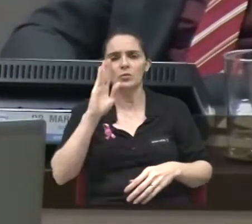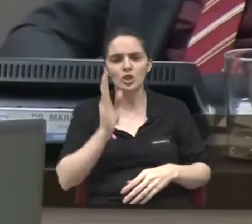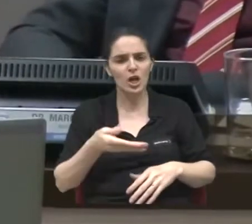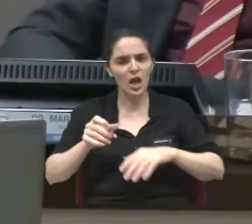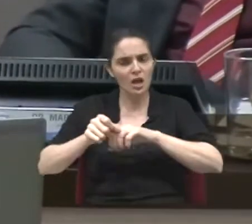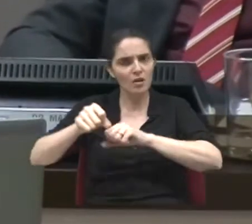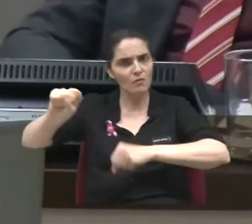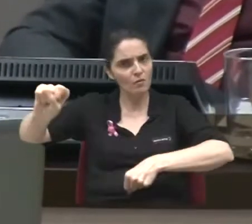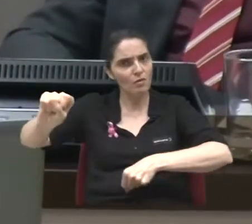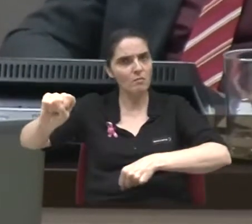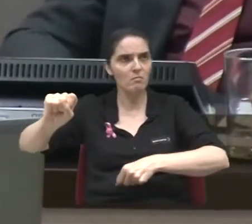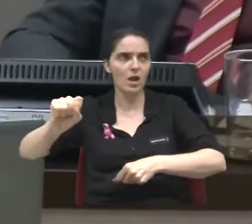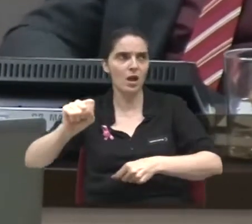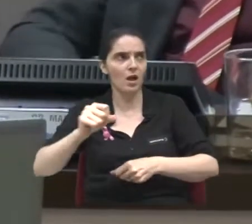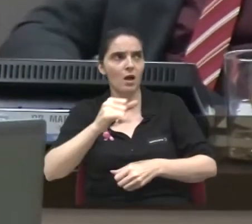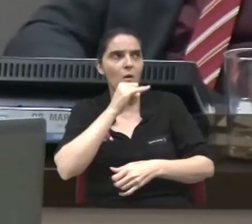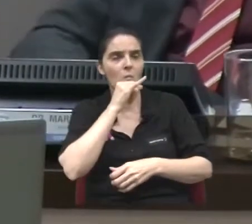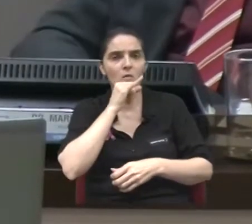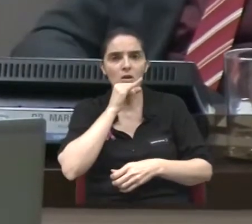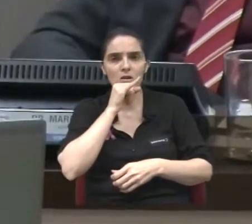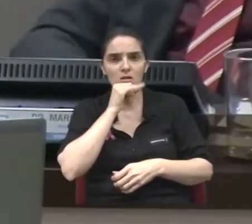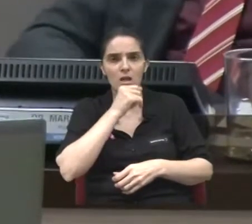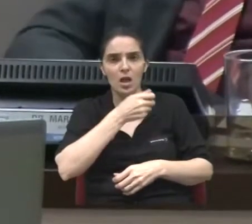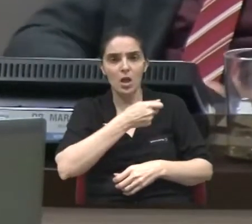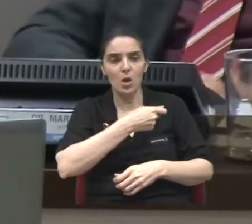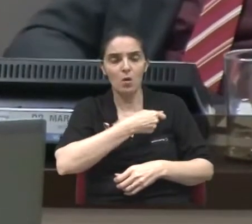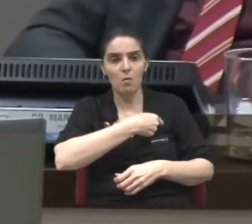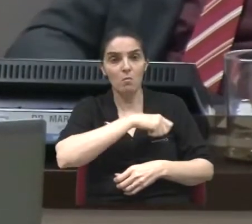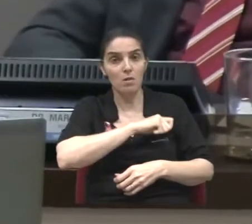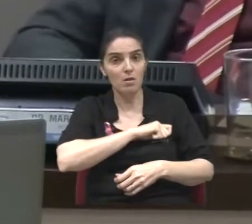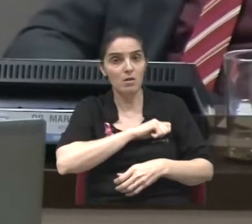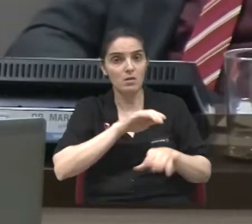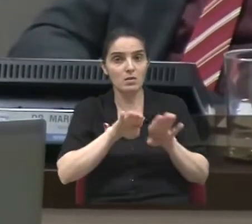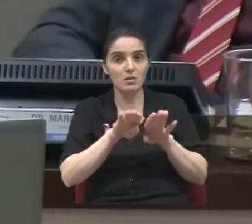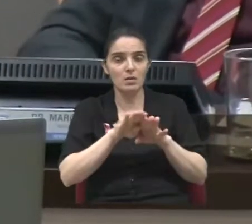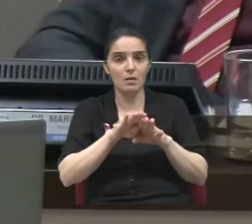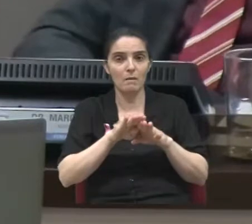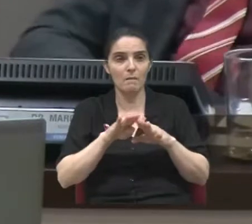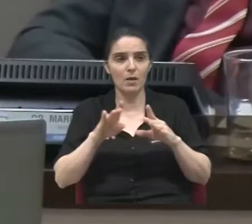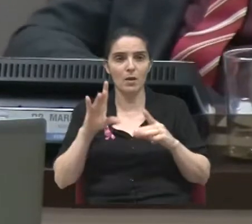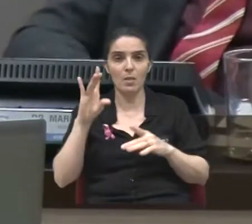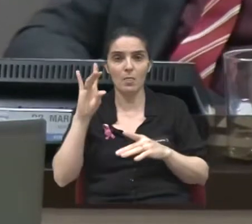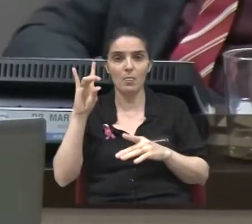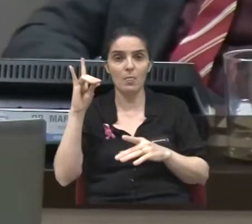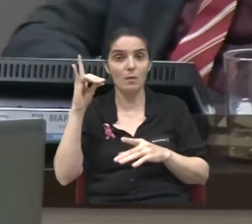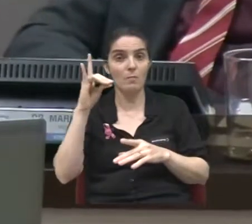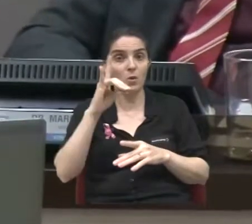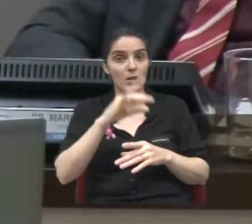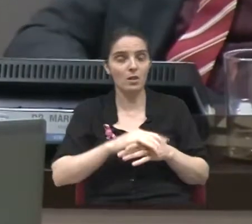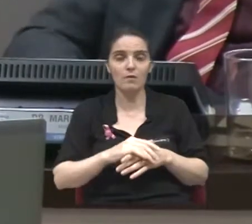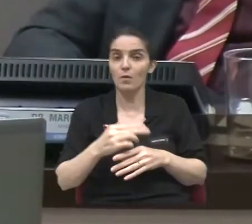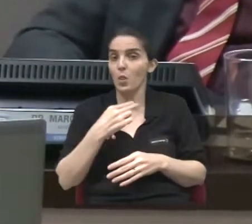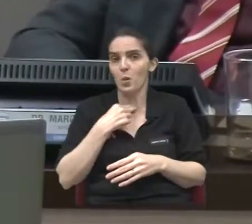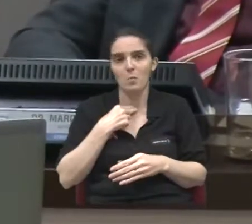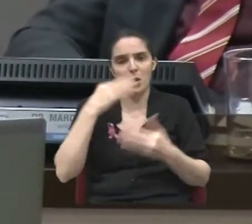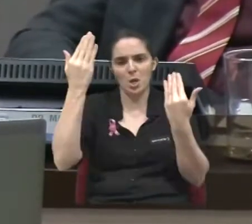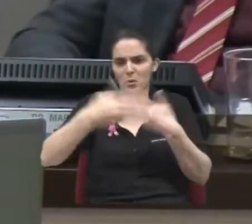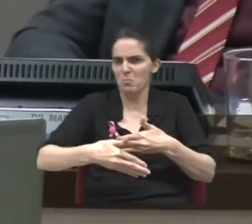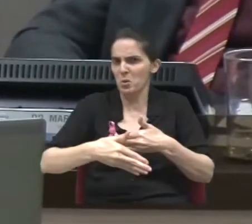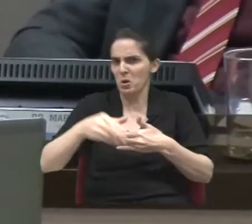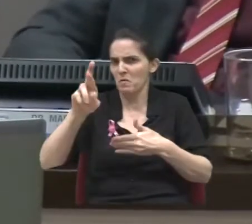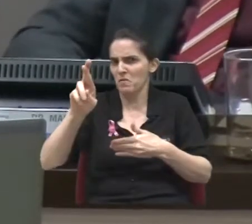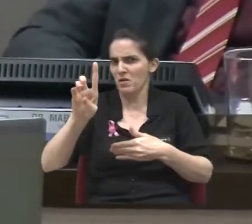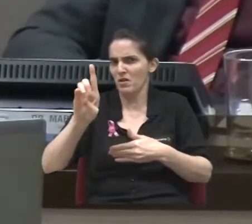na Argentina e na Bolívia, eles não estão tendo oportunidades de fazer a prova do Revalida. Isso, no meu entender, é